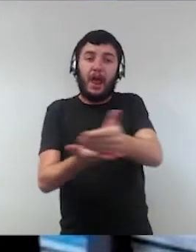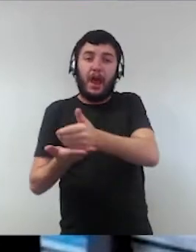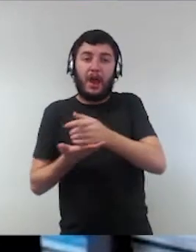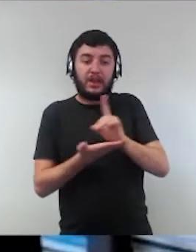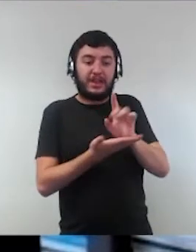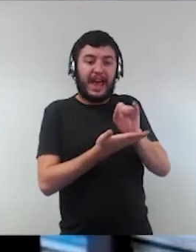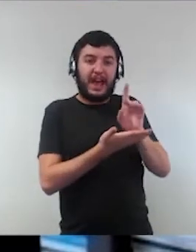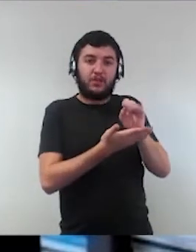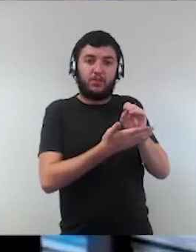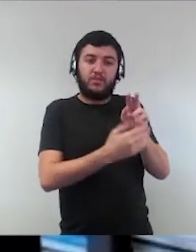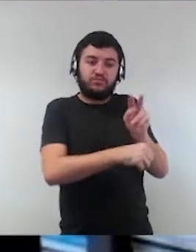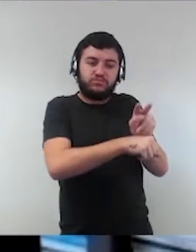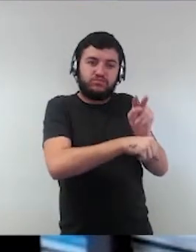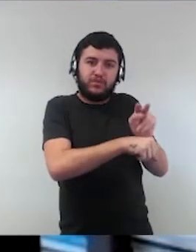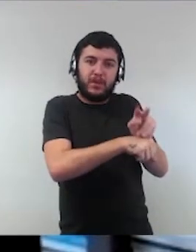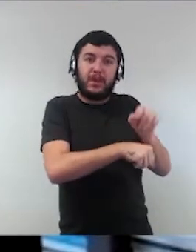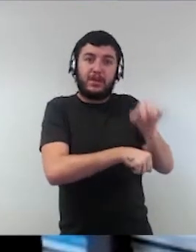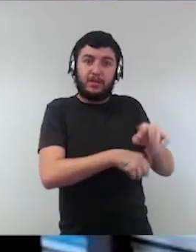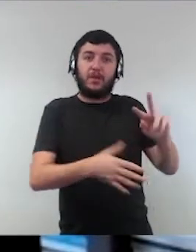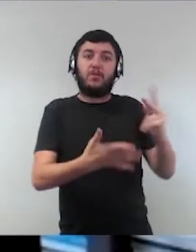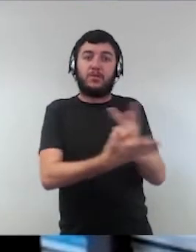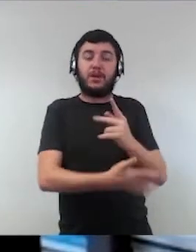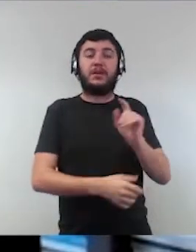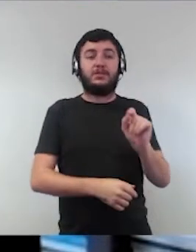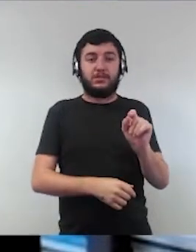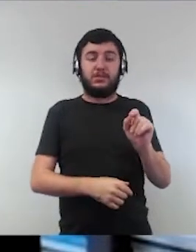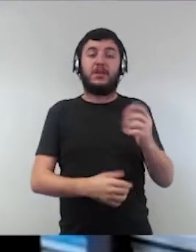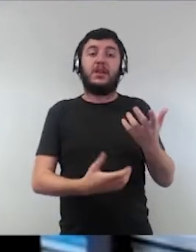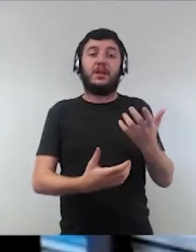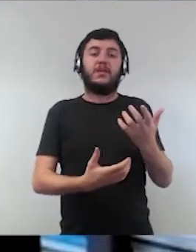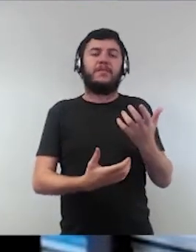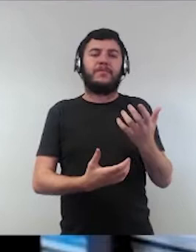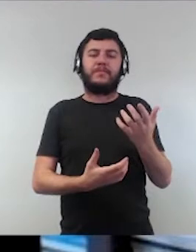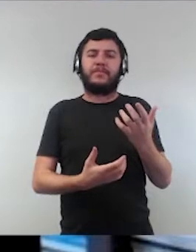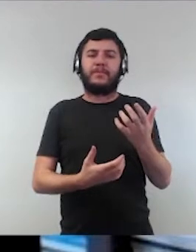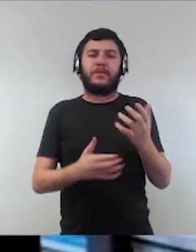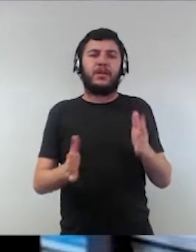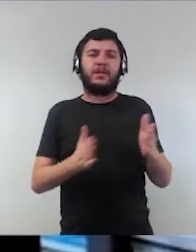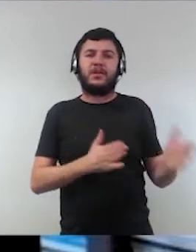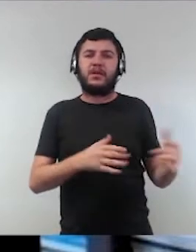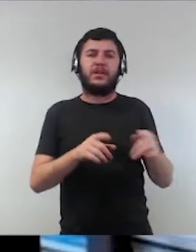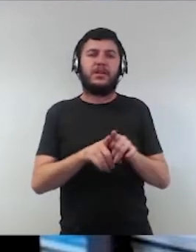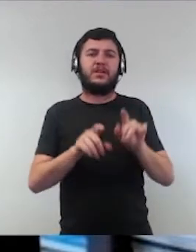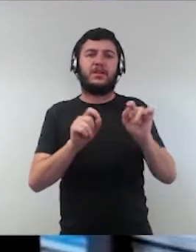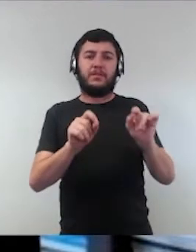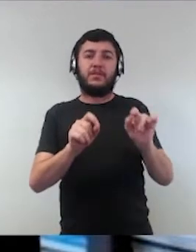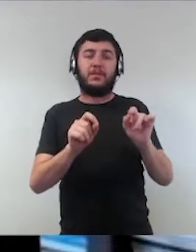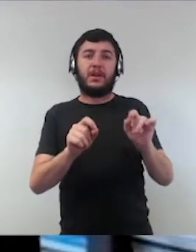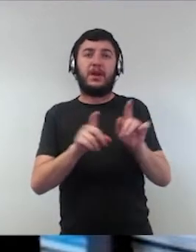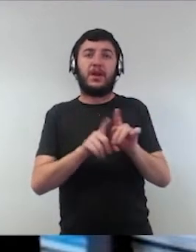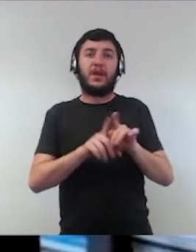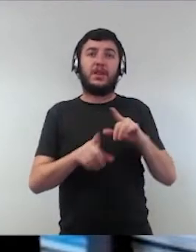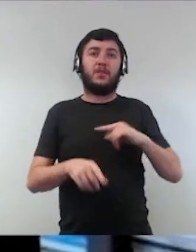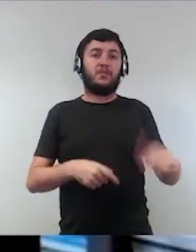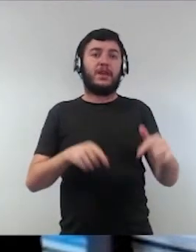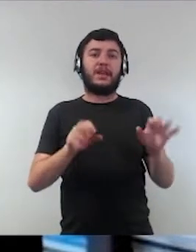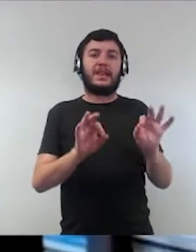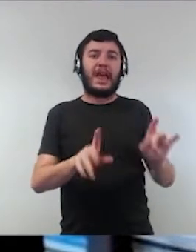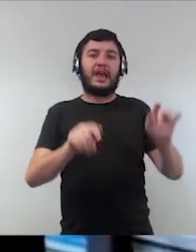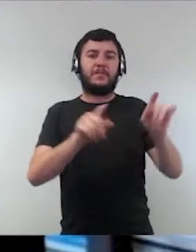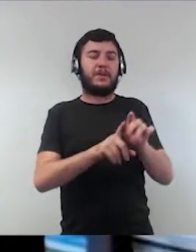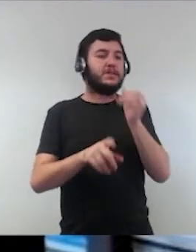específica, por um período limitado e com a previsão expressa de um descarte desses dados, de modo